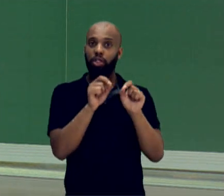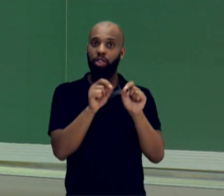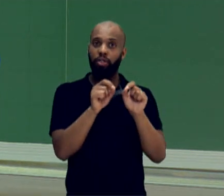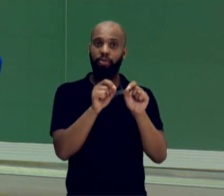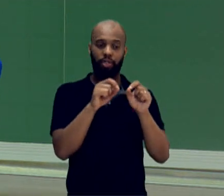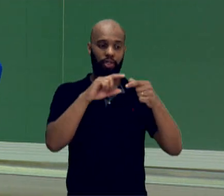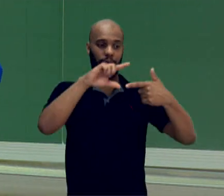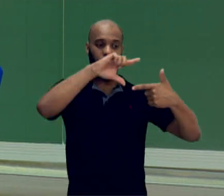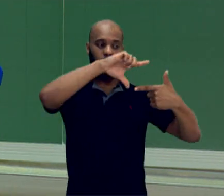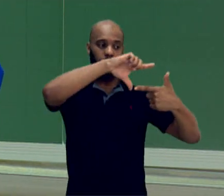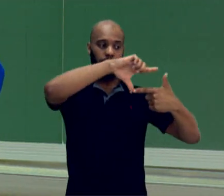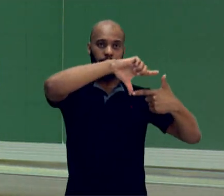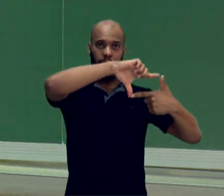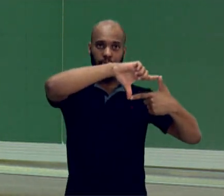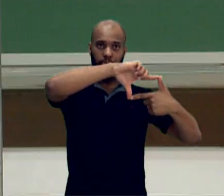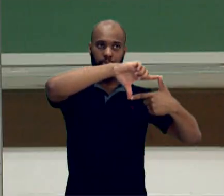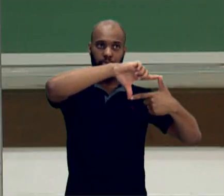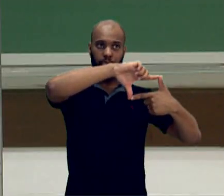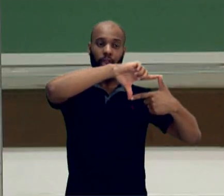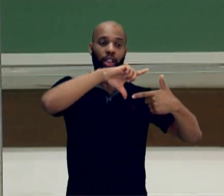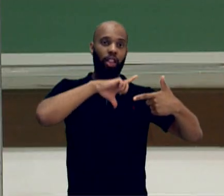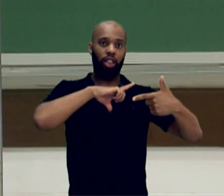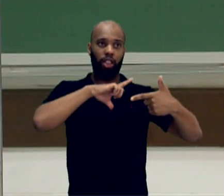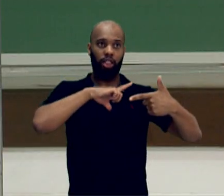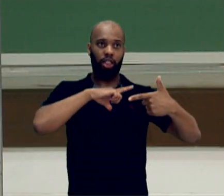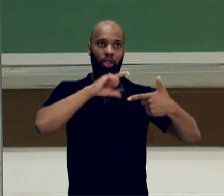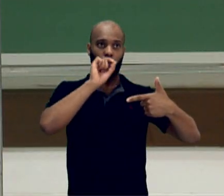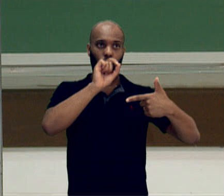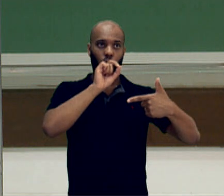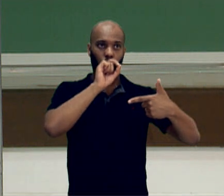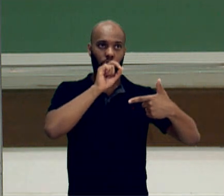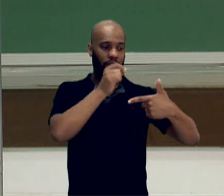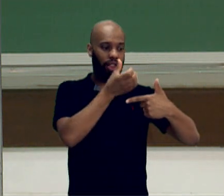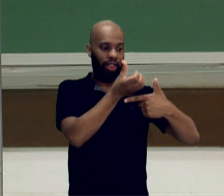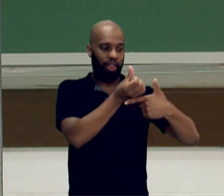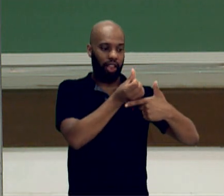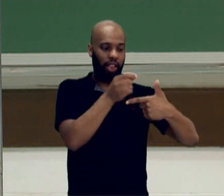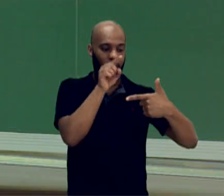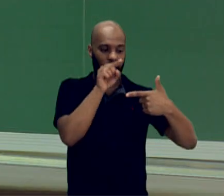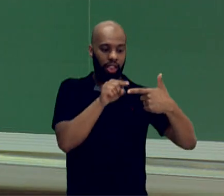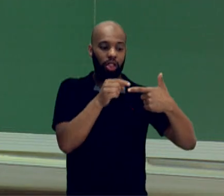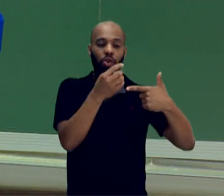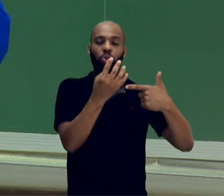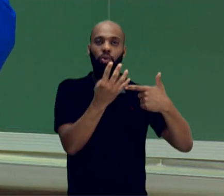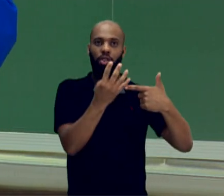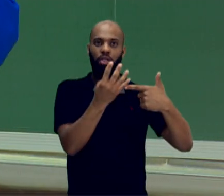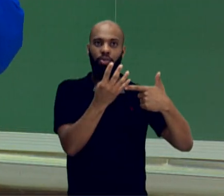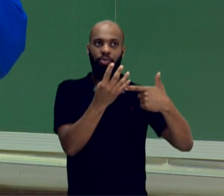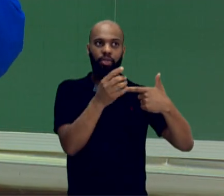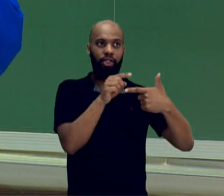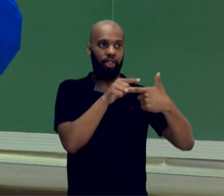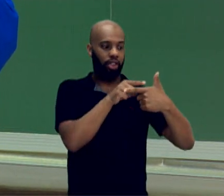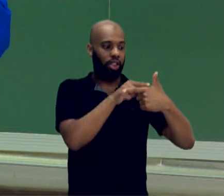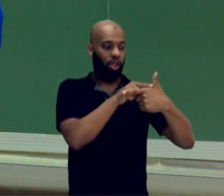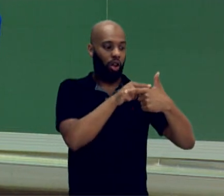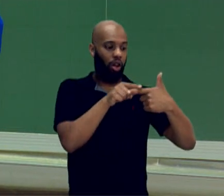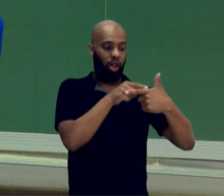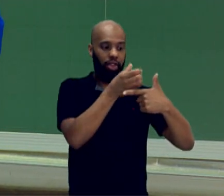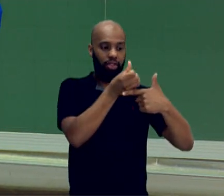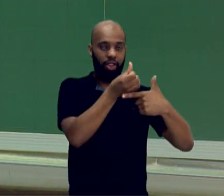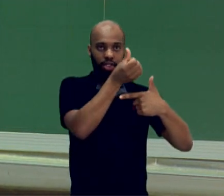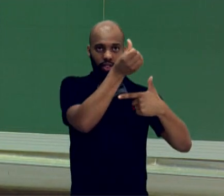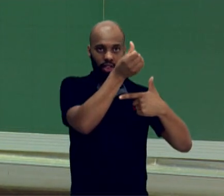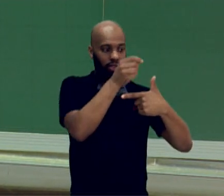é retangular, tem medida de 6 centímetros e 4 centímetros. Então, vai ser 6 centímetros, 6 centímetros,